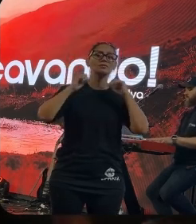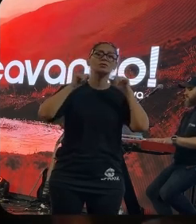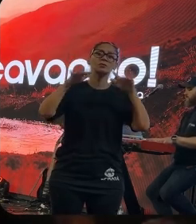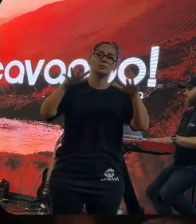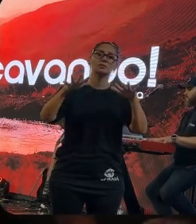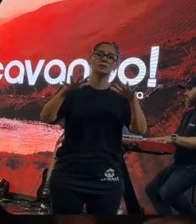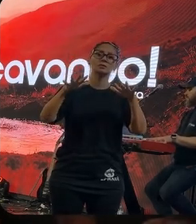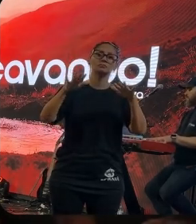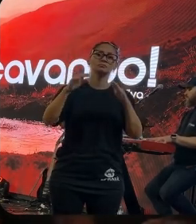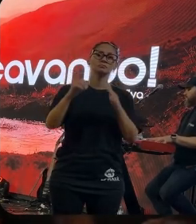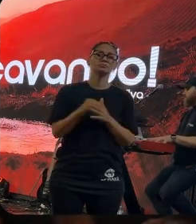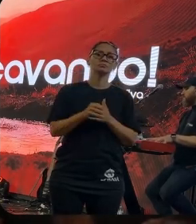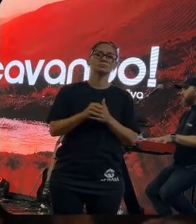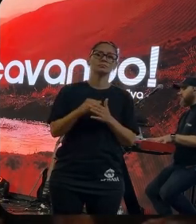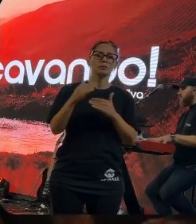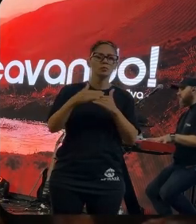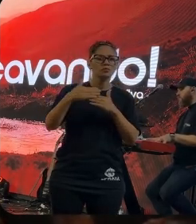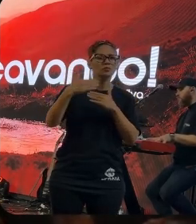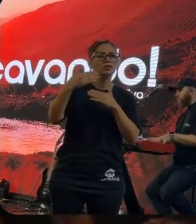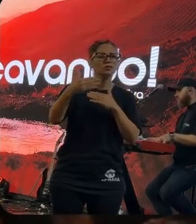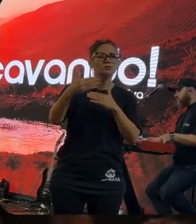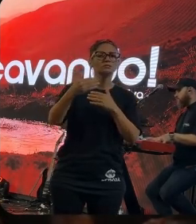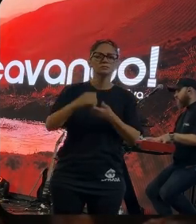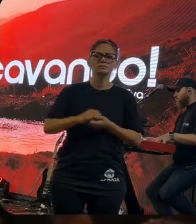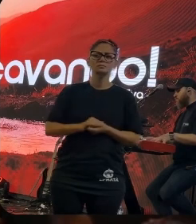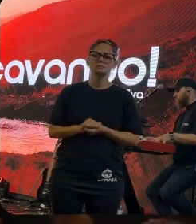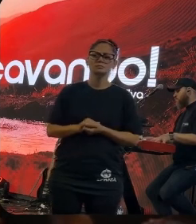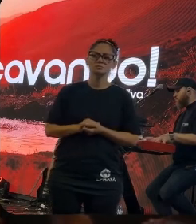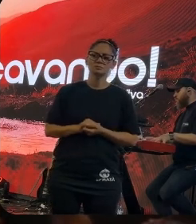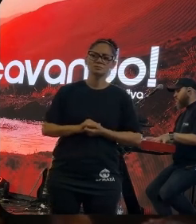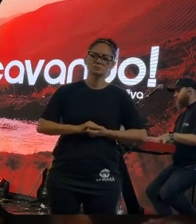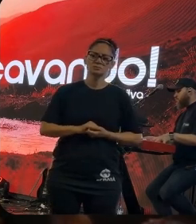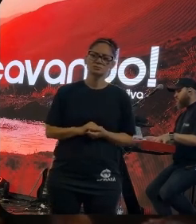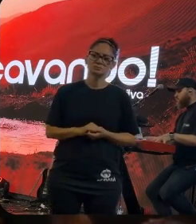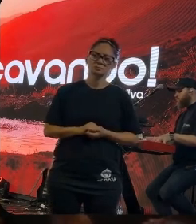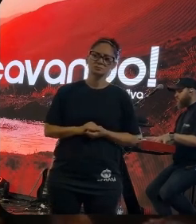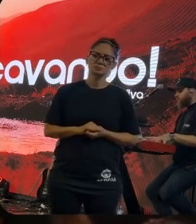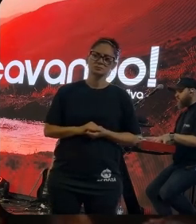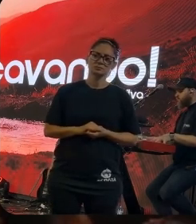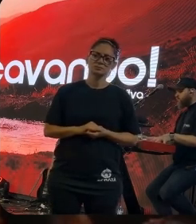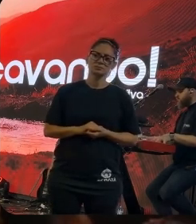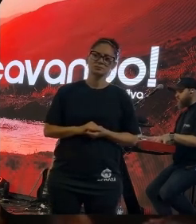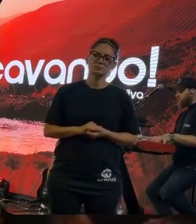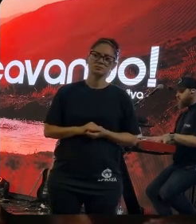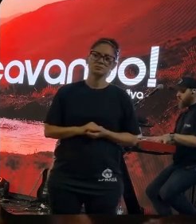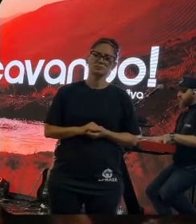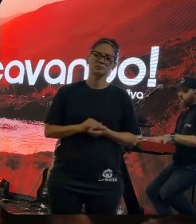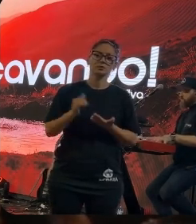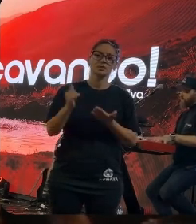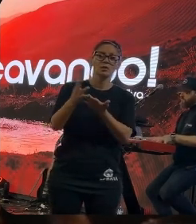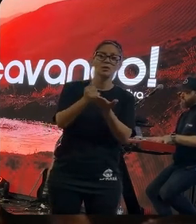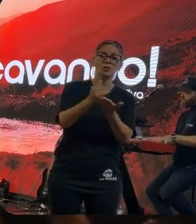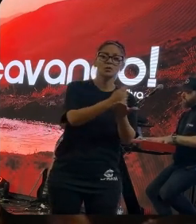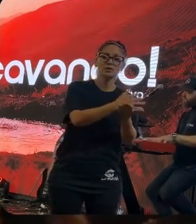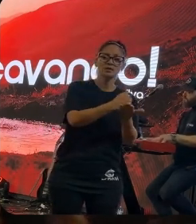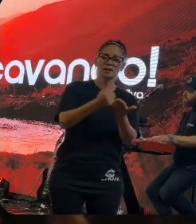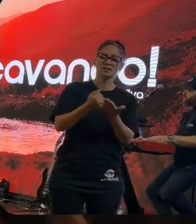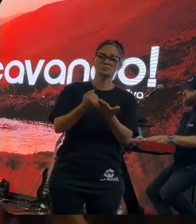em breve, muito em breve, muito em breve, colherá com